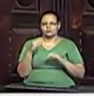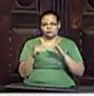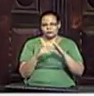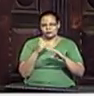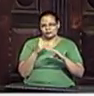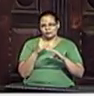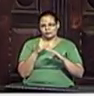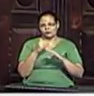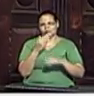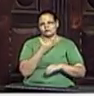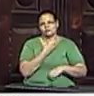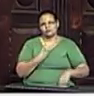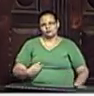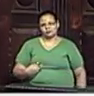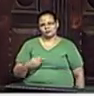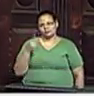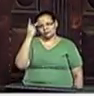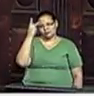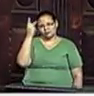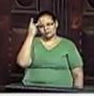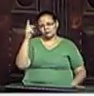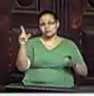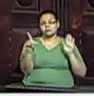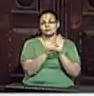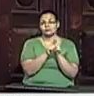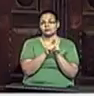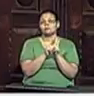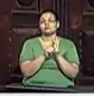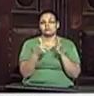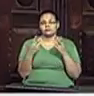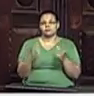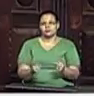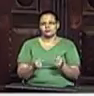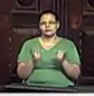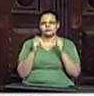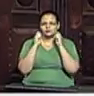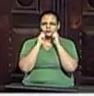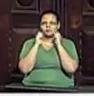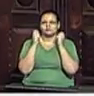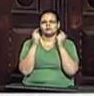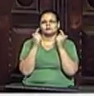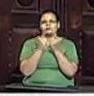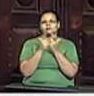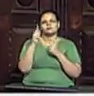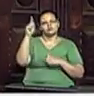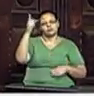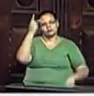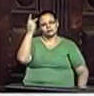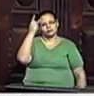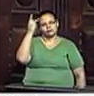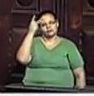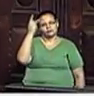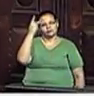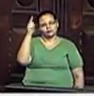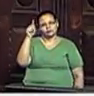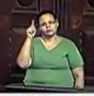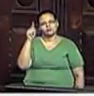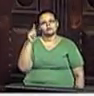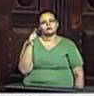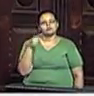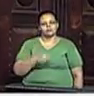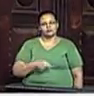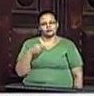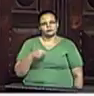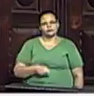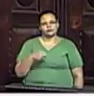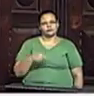São Paulo, do governador Alckmin, uma lei recentemente aprovada na Assembleia Legislativa daquele Estado, que